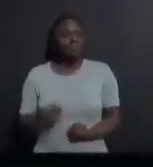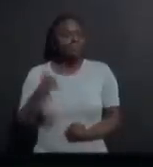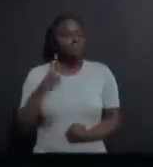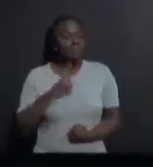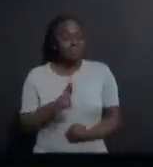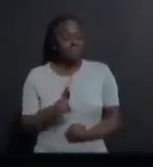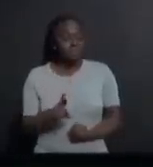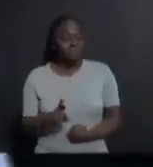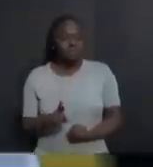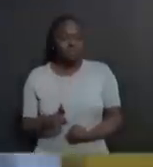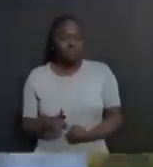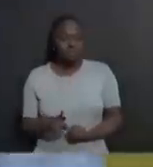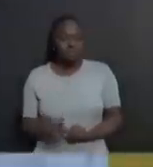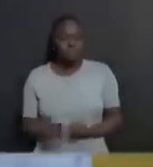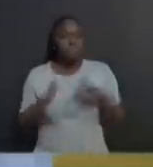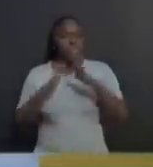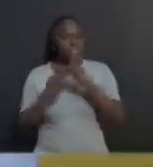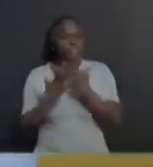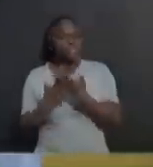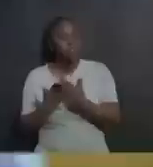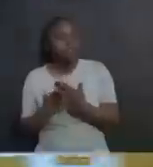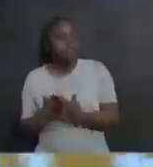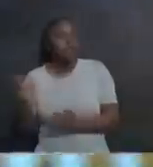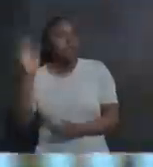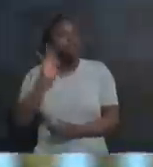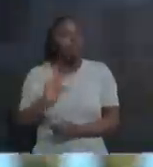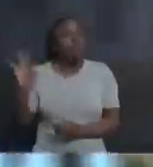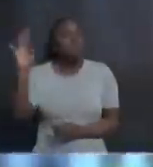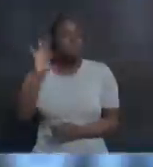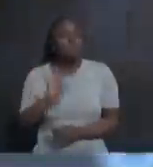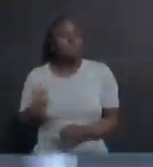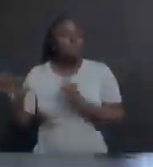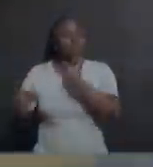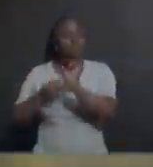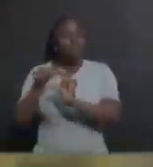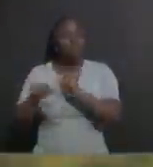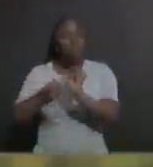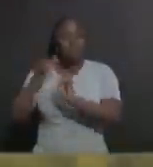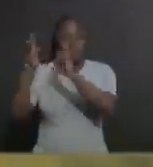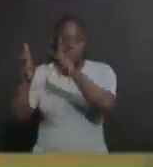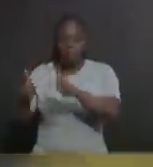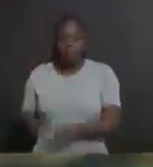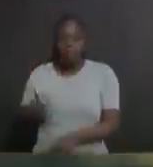Resultado, quantas das nossas escolas e universidades não viraram formador de imbecil?